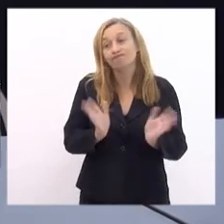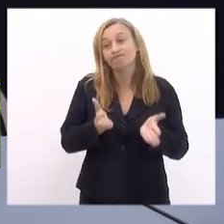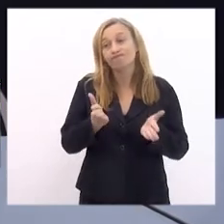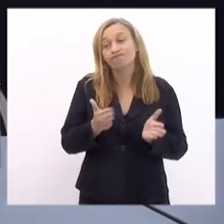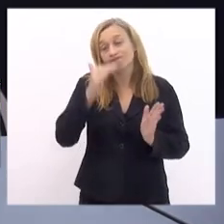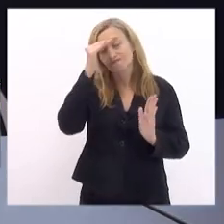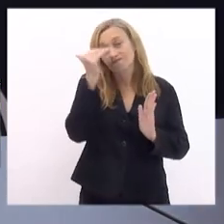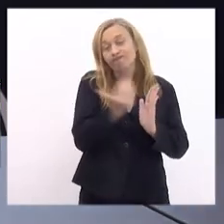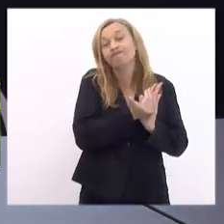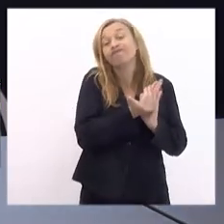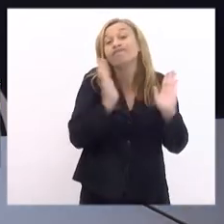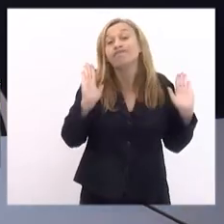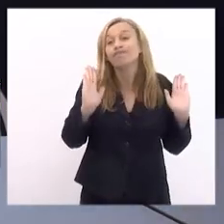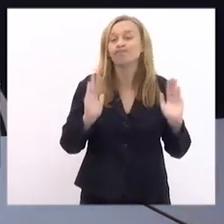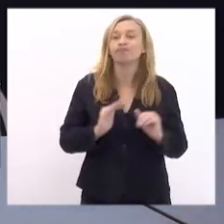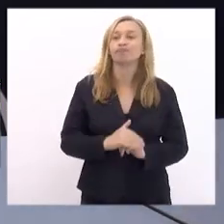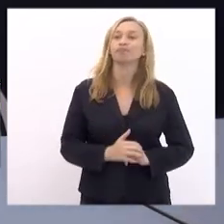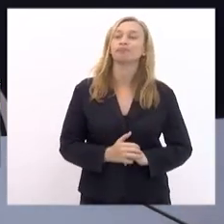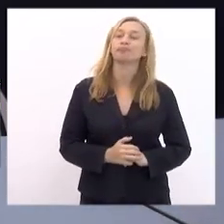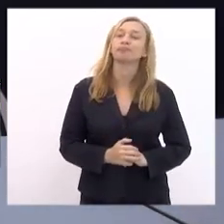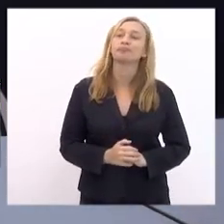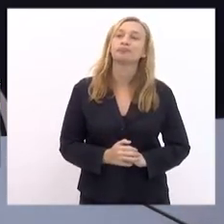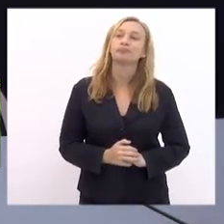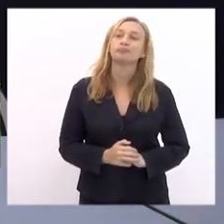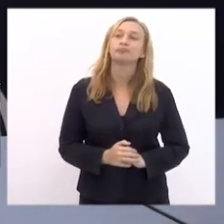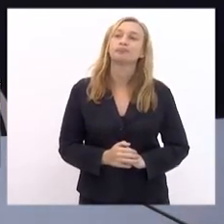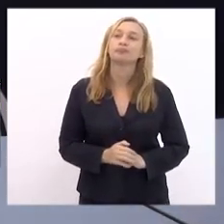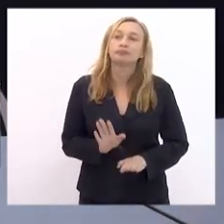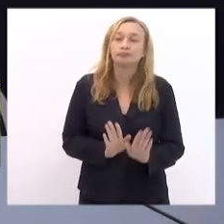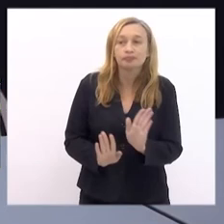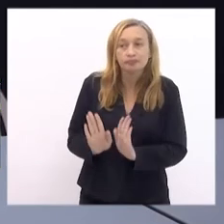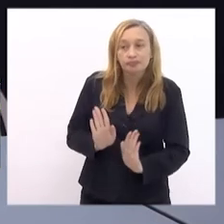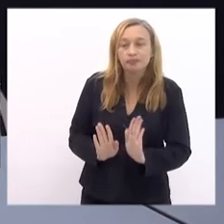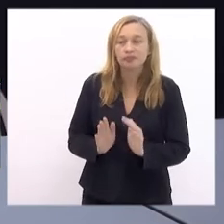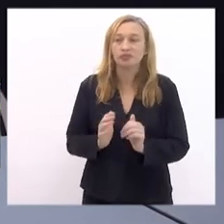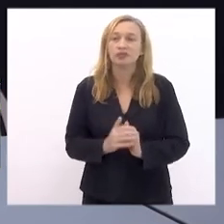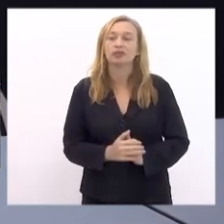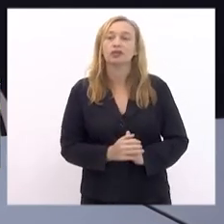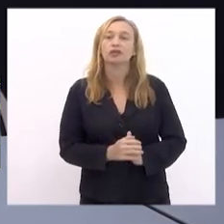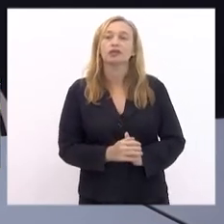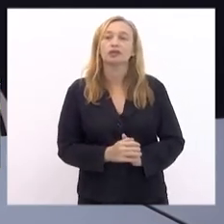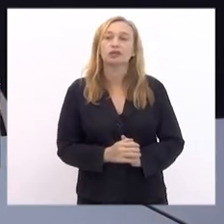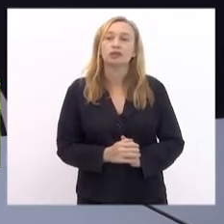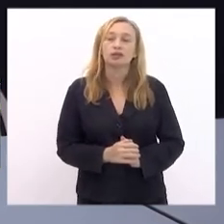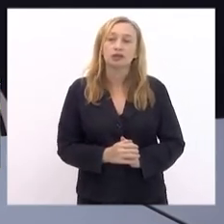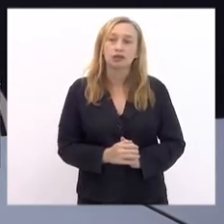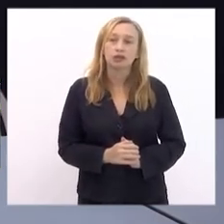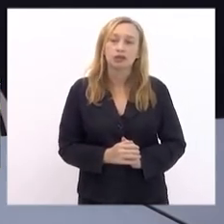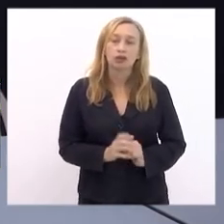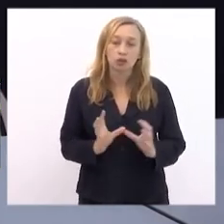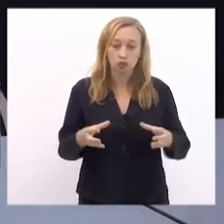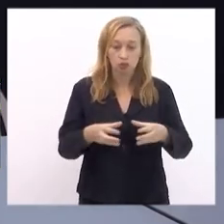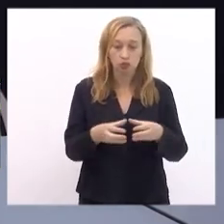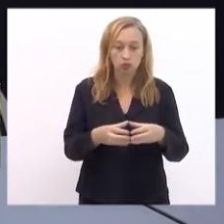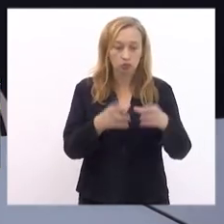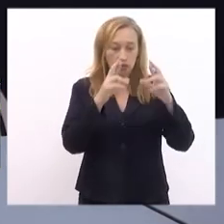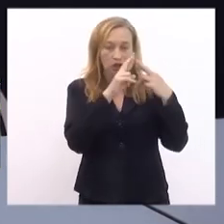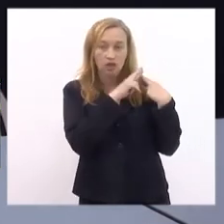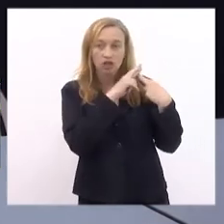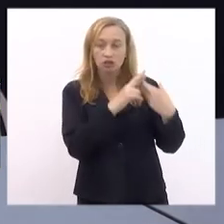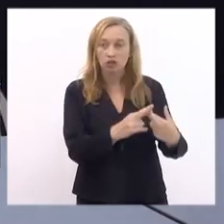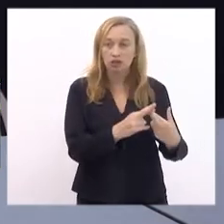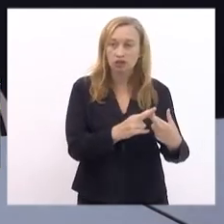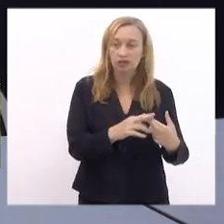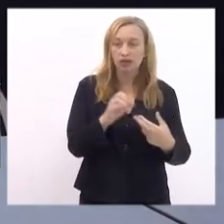execução. Tomando pé, vou cuidar com a equipe da CETRAB responsável pelo Ecosol para